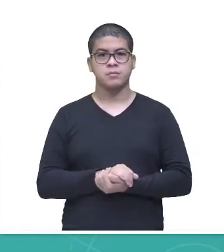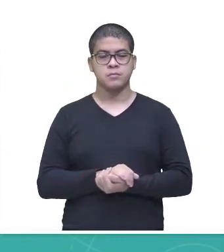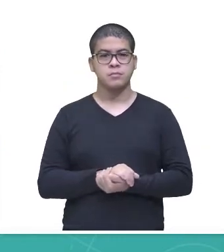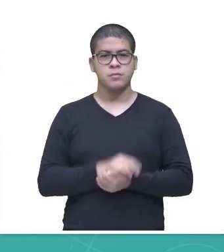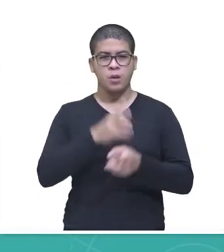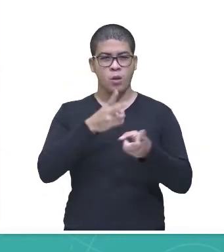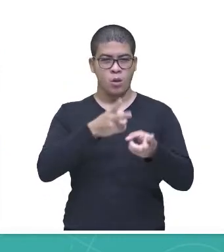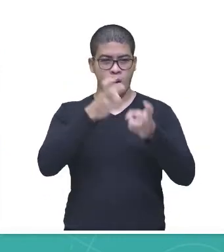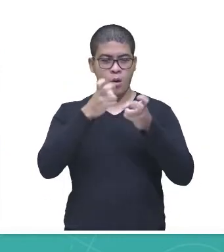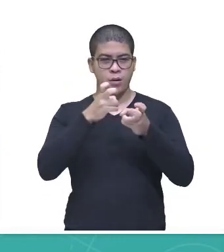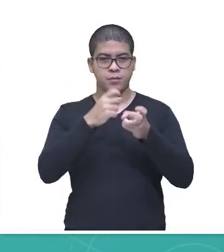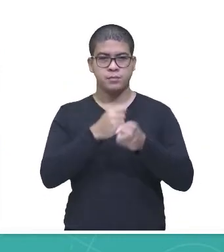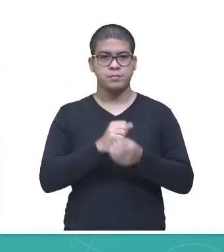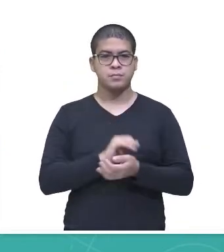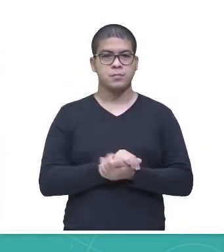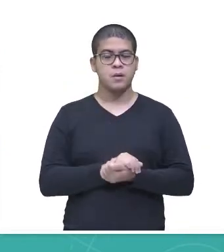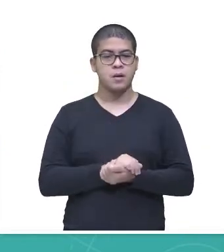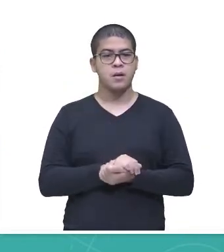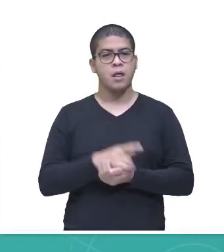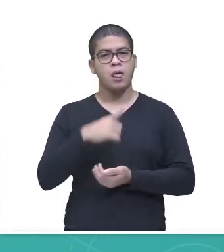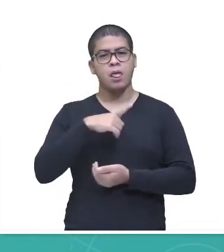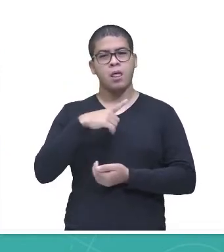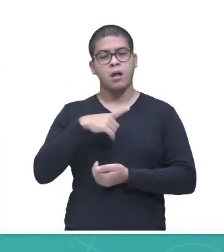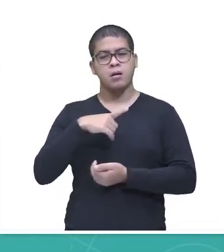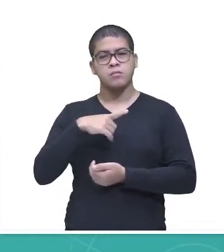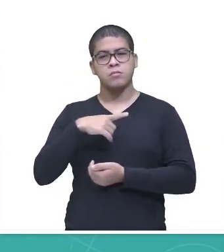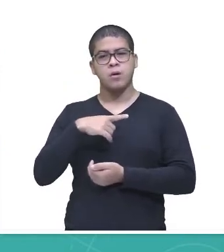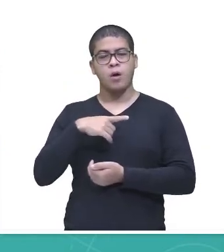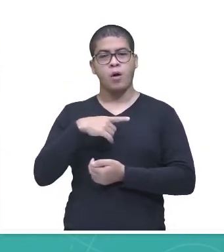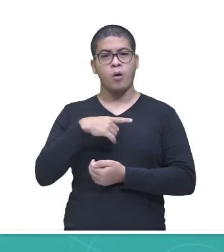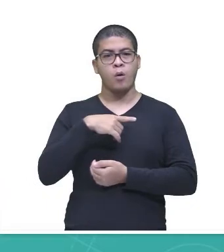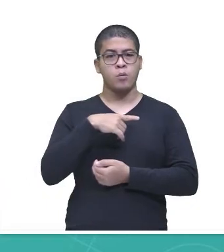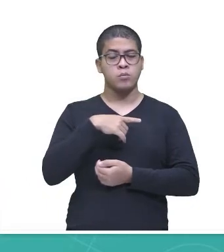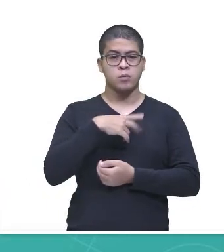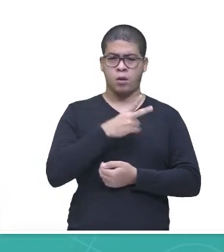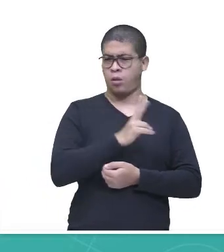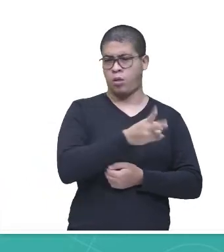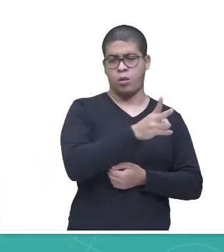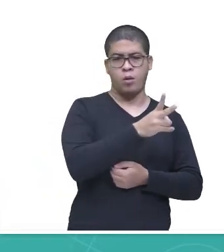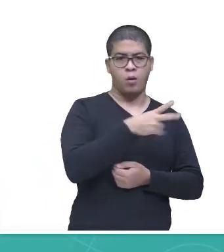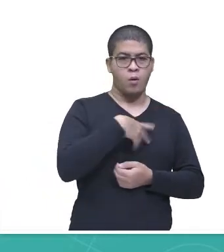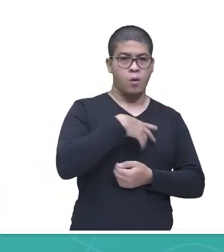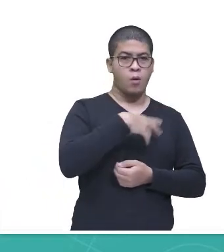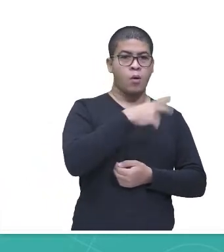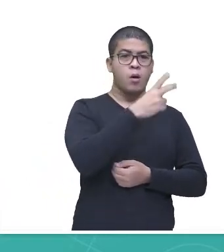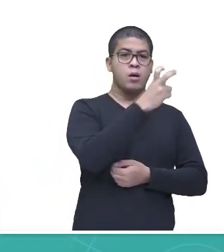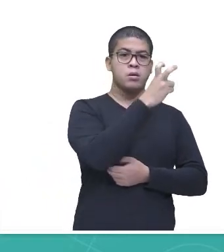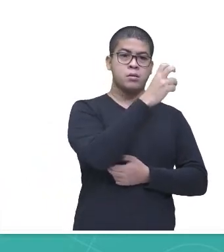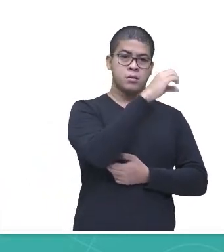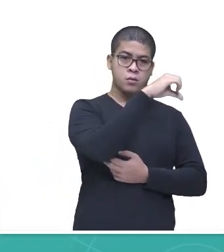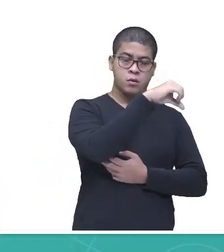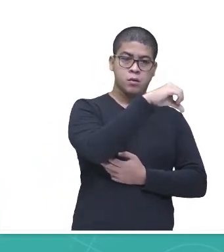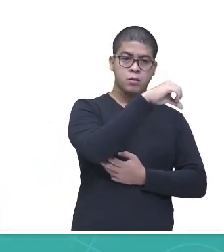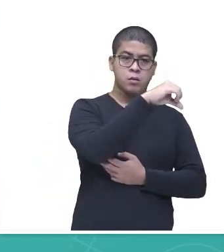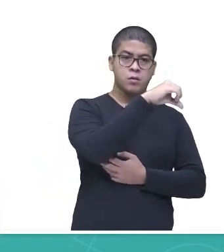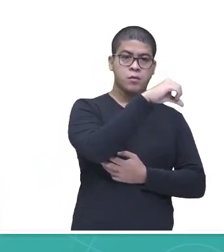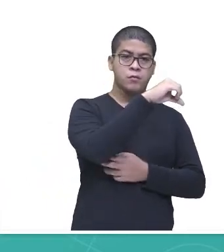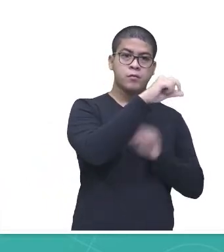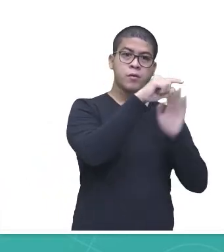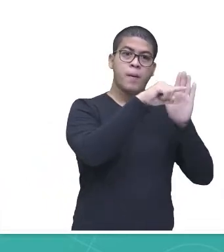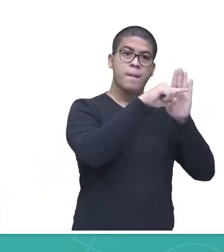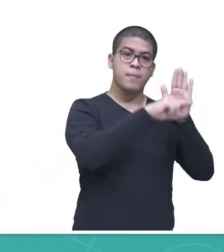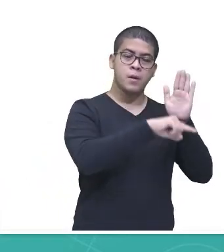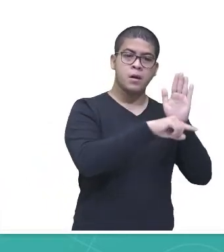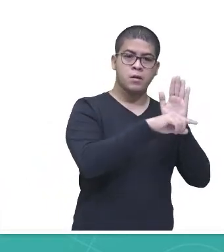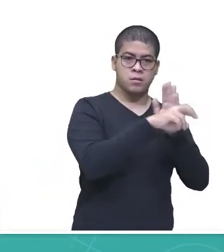Vejam que na casa dos segundos, continua sendo o minuendo maior que o subtraendo. 59 é